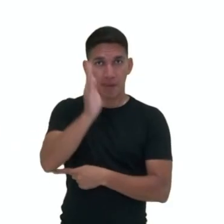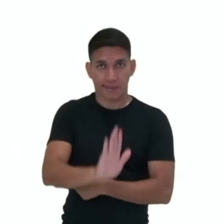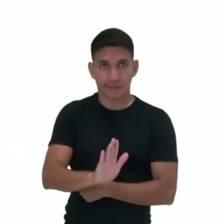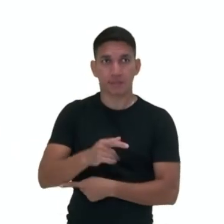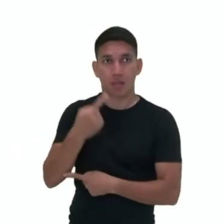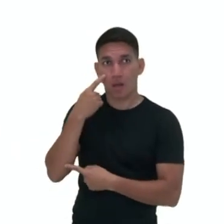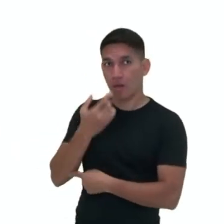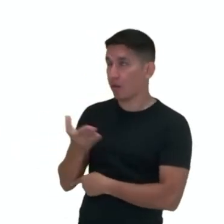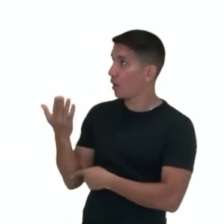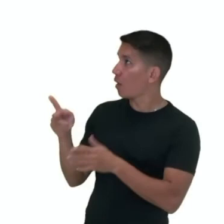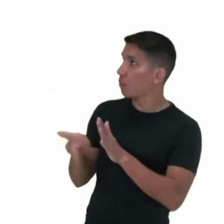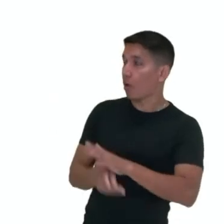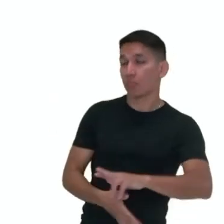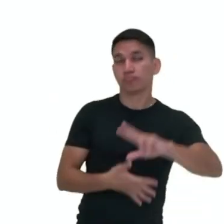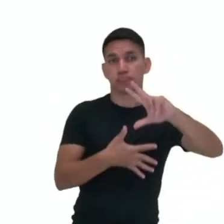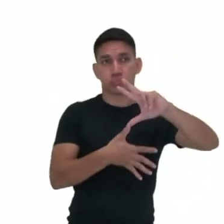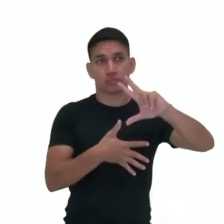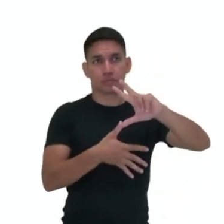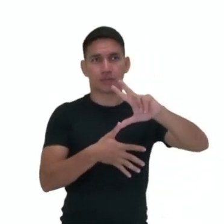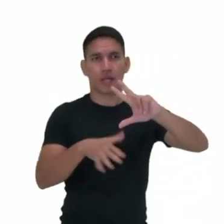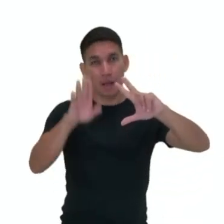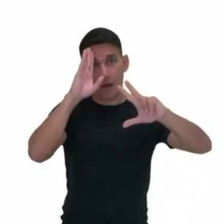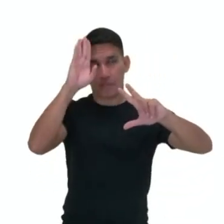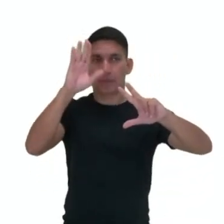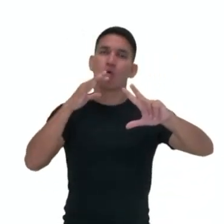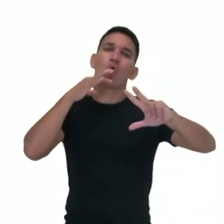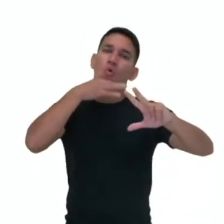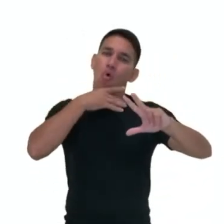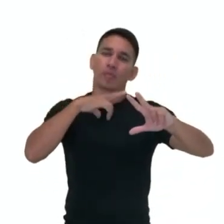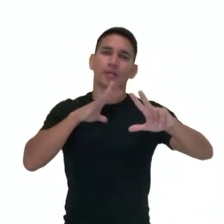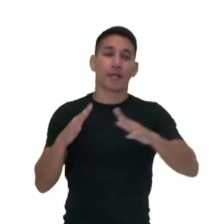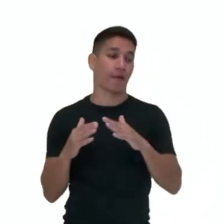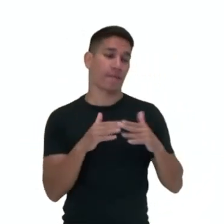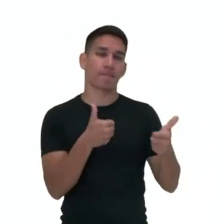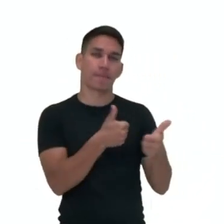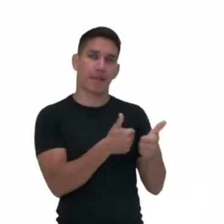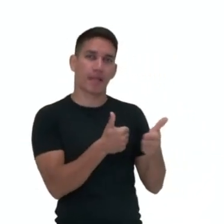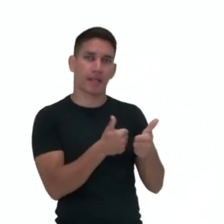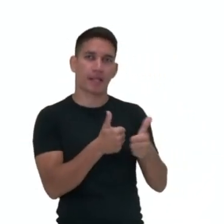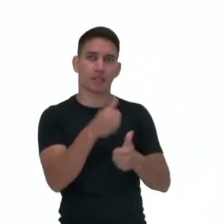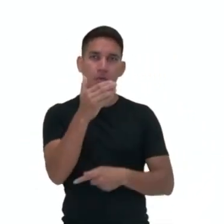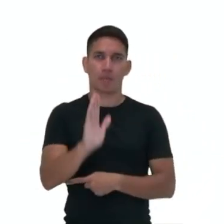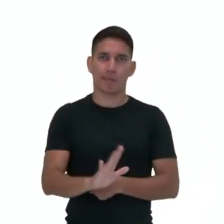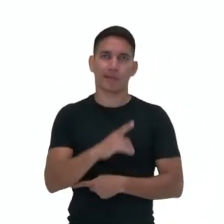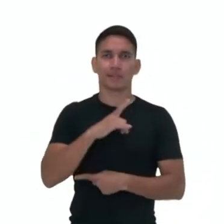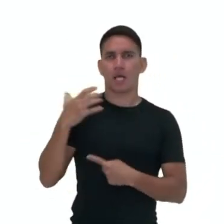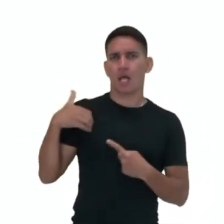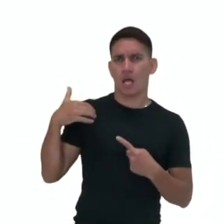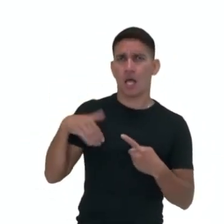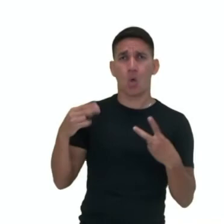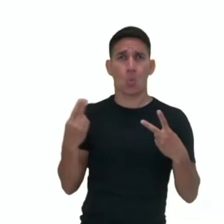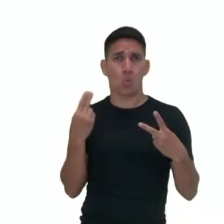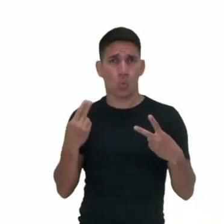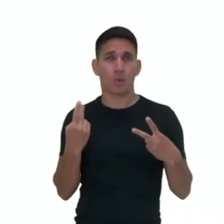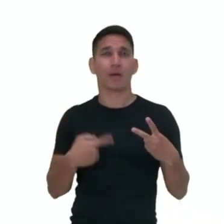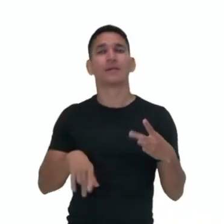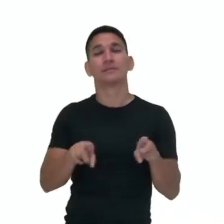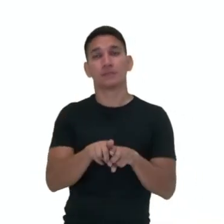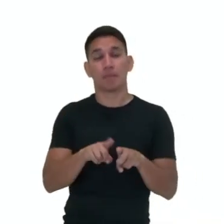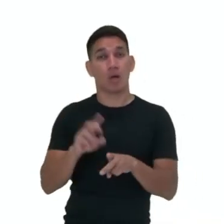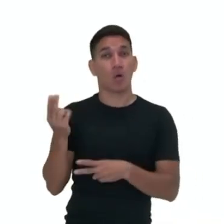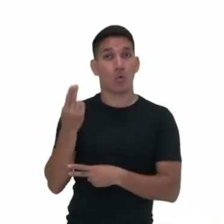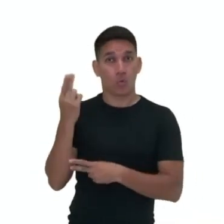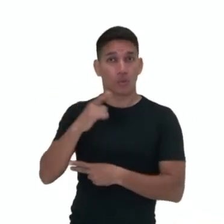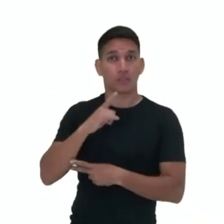vindo aqui da região da América Latina, né, que é o principal, óbvio, porque são vizinhos do Brasil, a maioria, argentinos, uruguaios, que inclusive os uruguaios